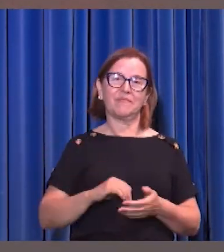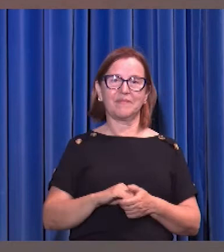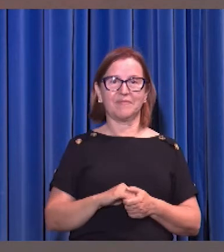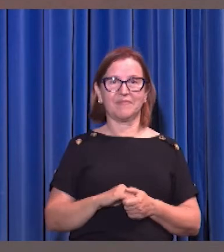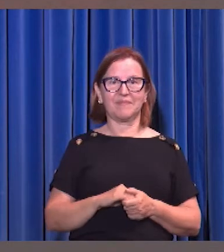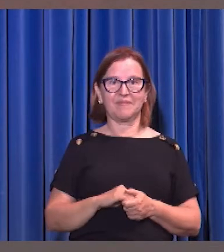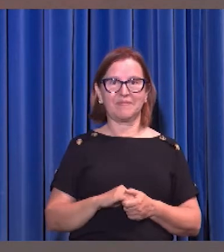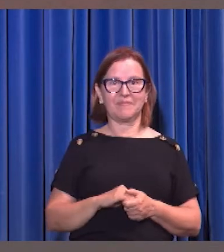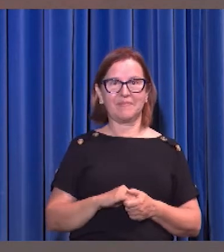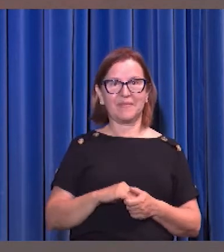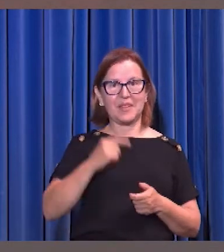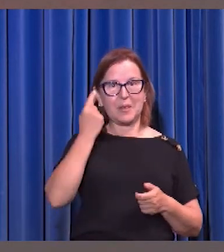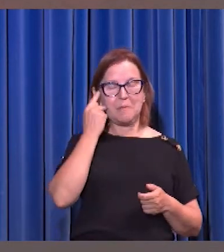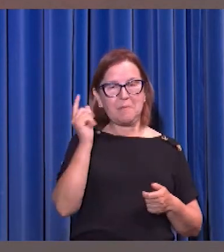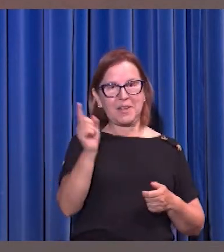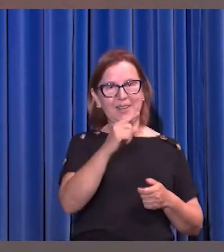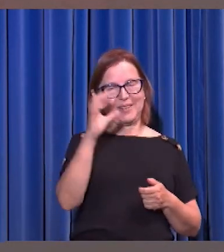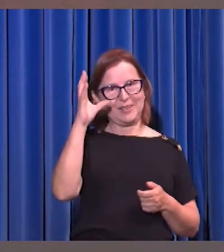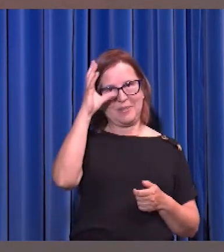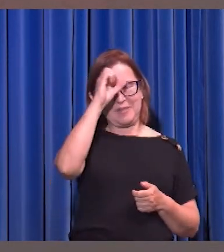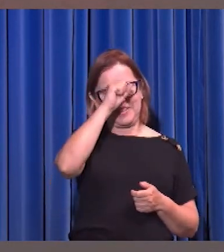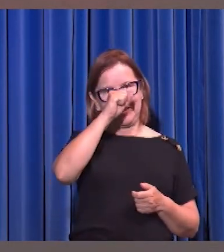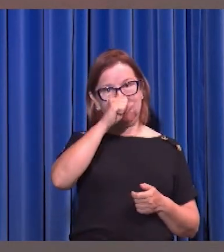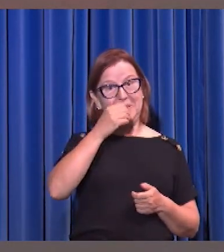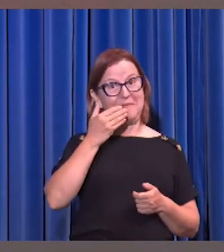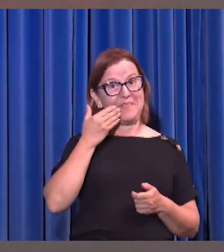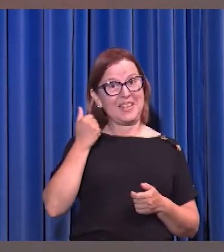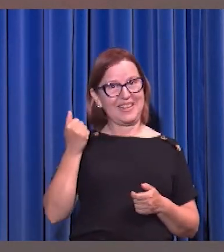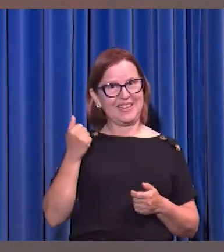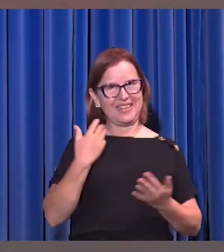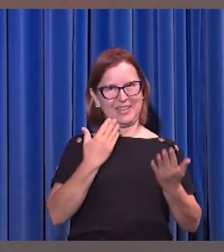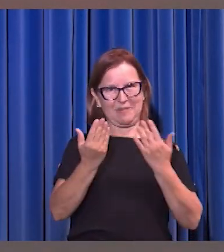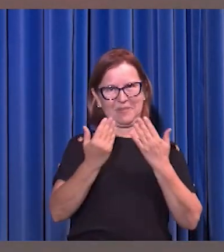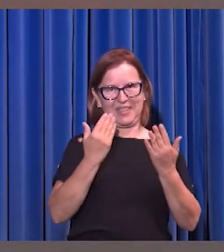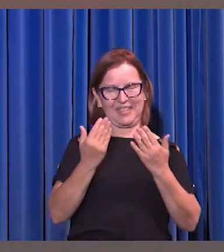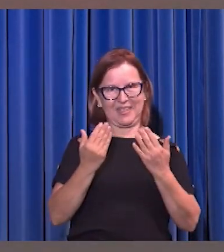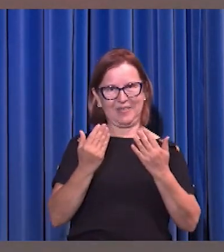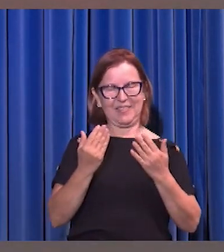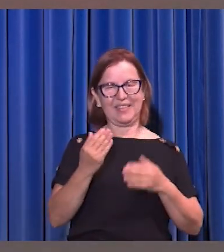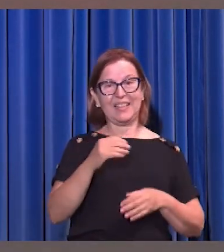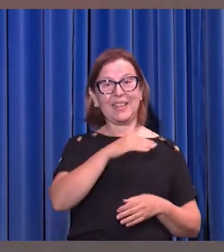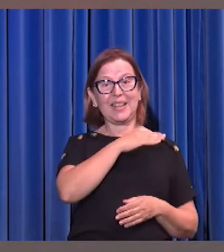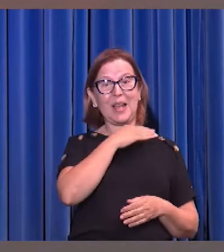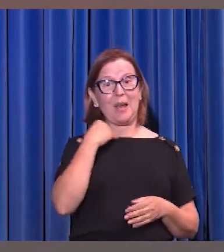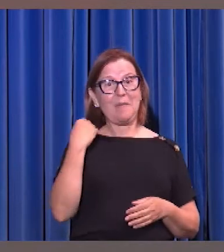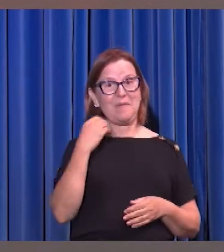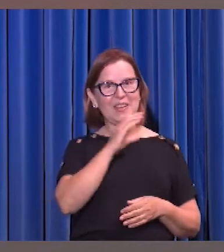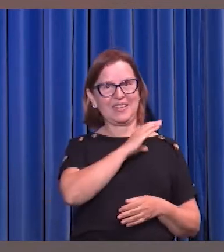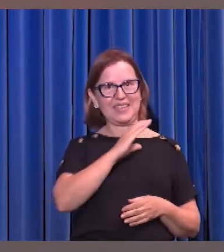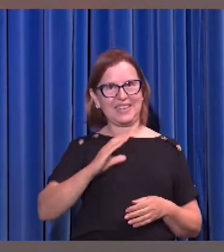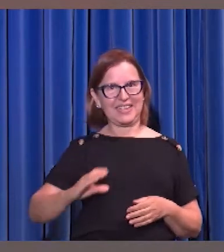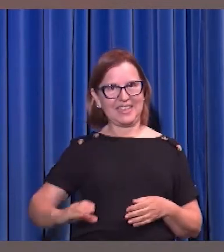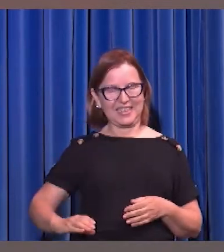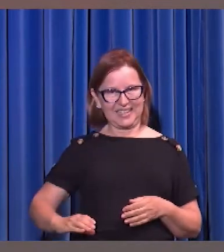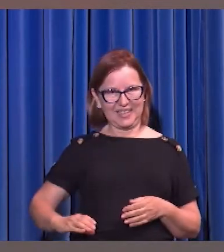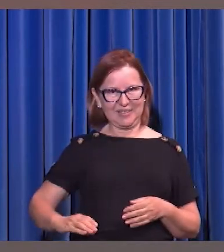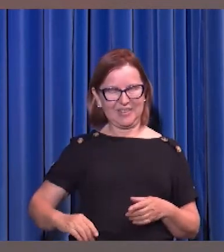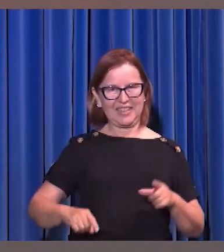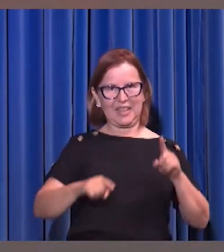Então, para nós compreendermos melhor esse paralelo com a morte de Cristo na cruz e o modo como Deus salva o